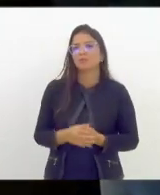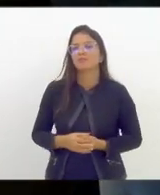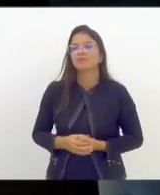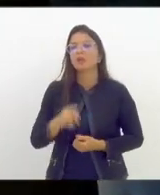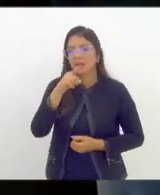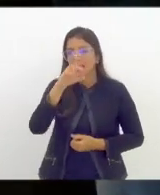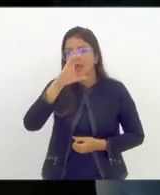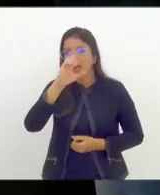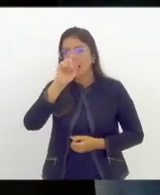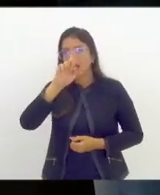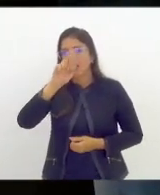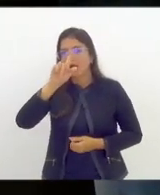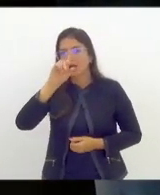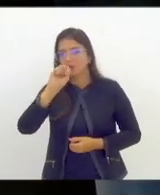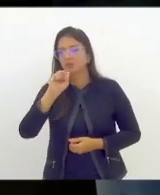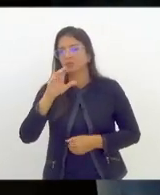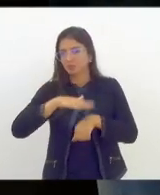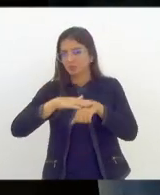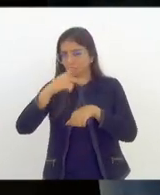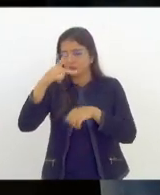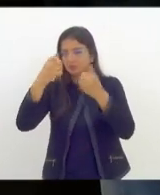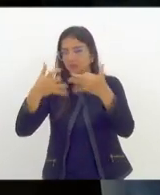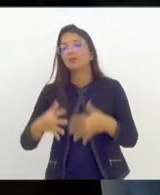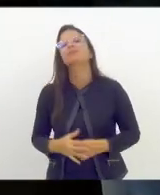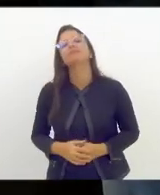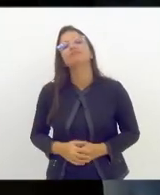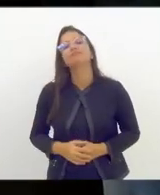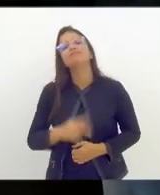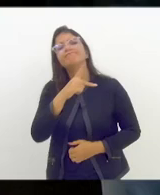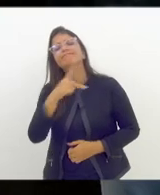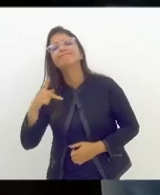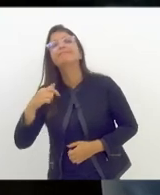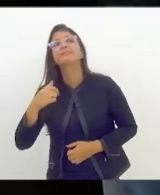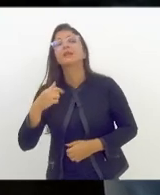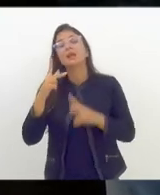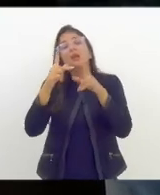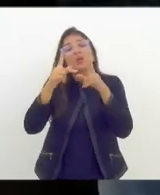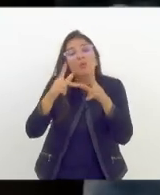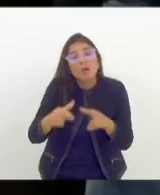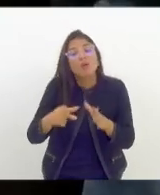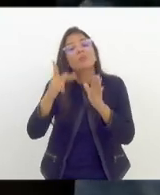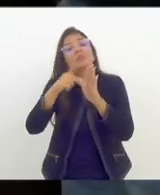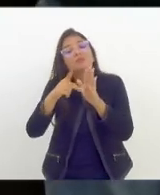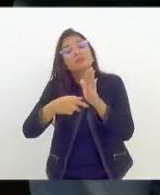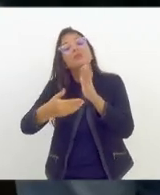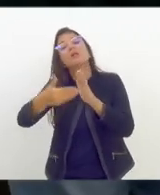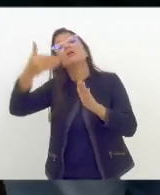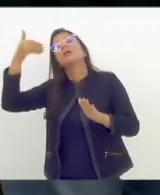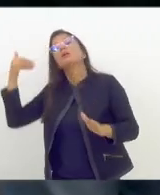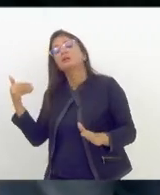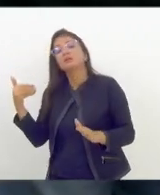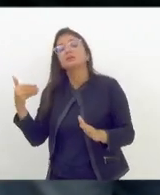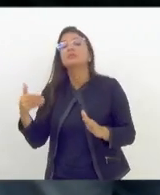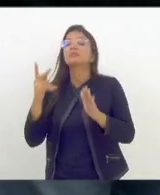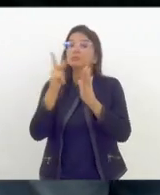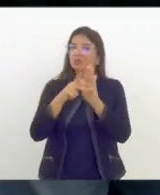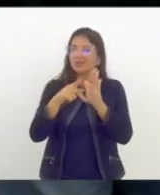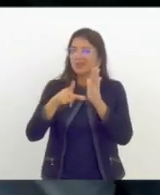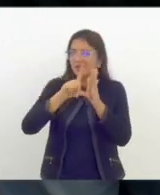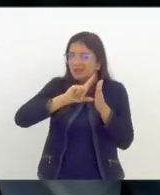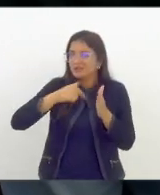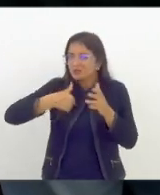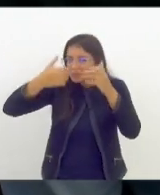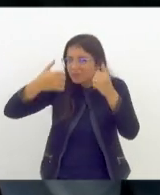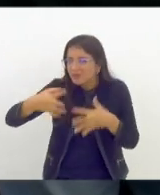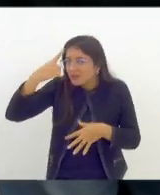Presidente, igual situação do projeto anterior. No caso do projeto anterior,